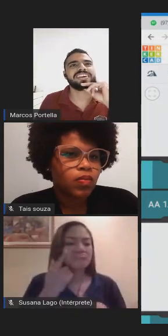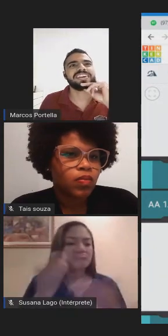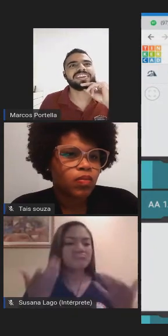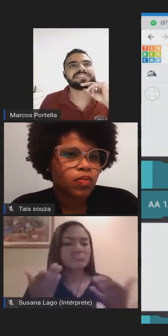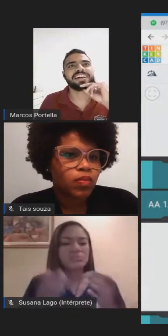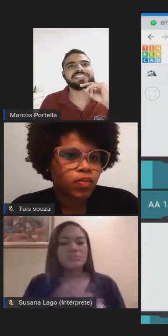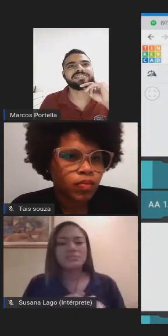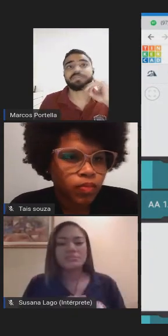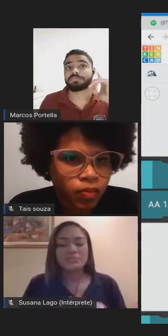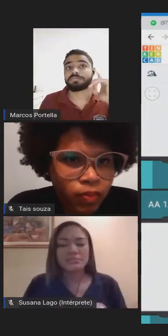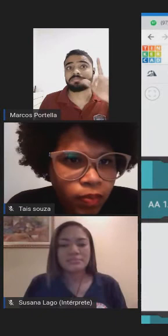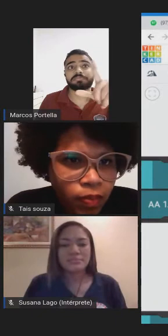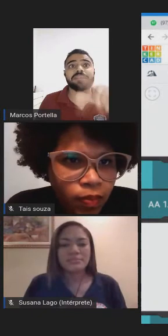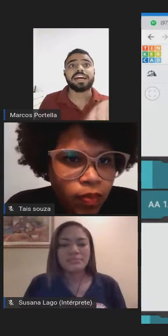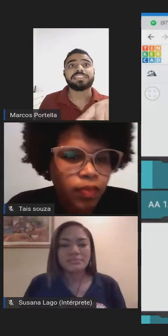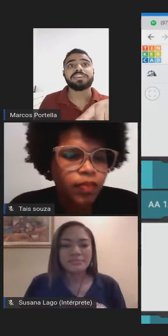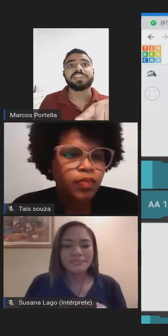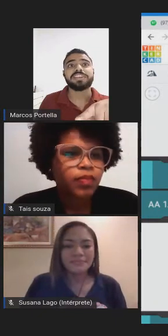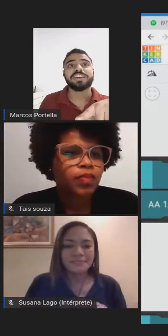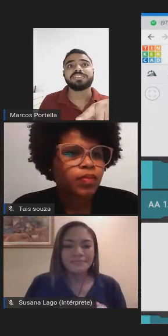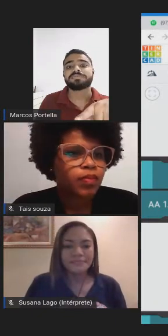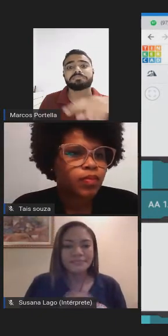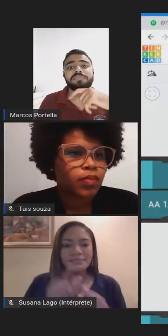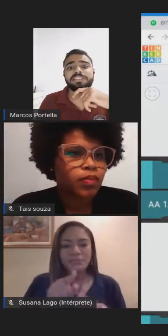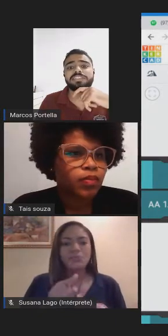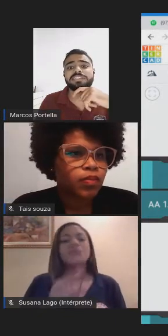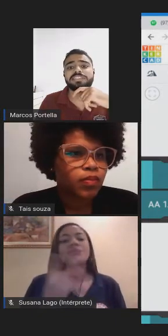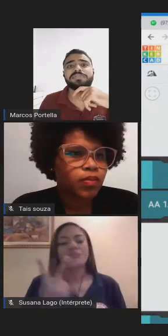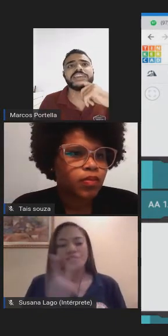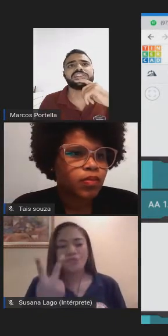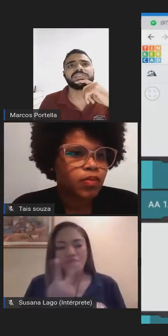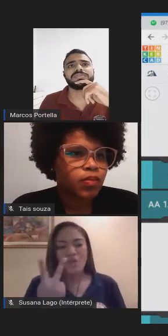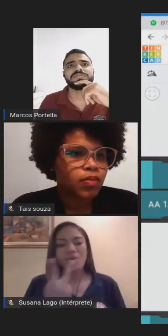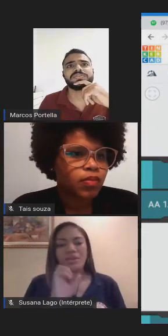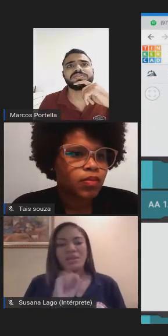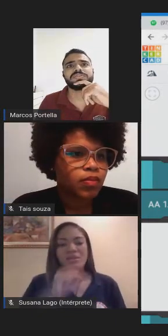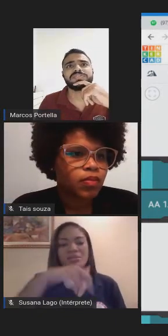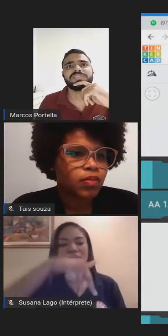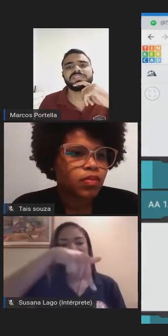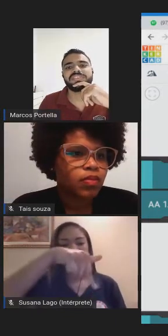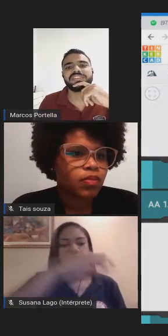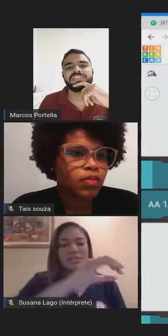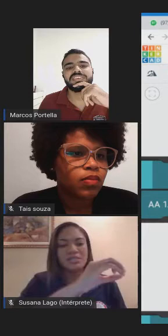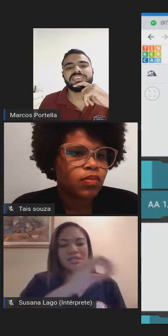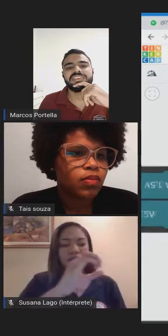Ó, que fácil. Achei o valor dele. 700 certinho.